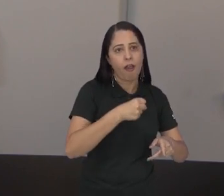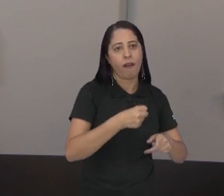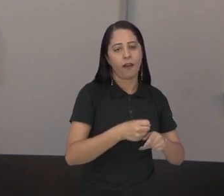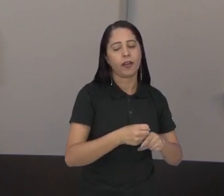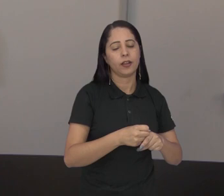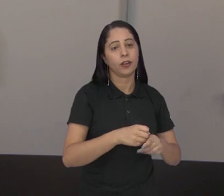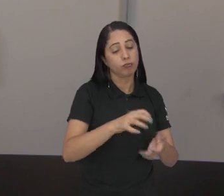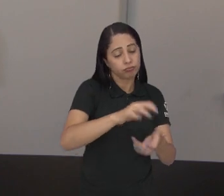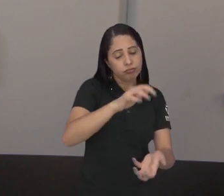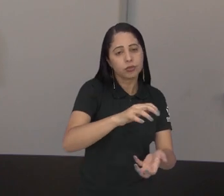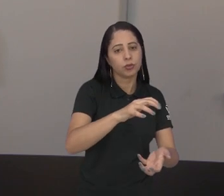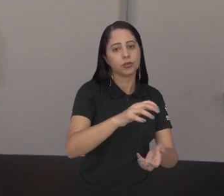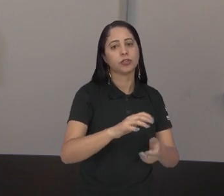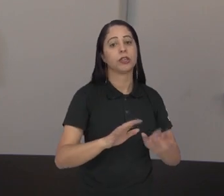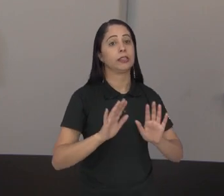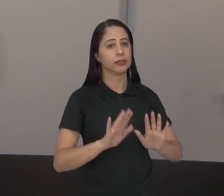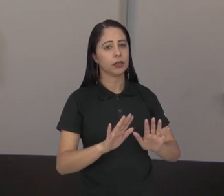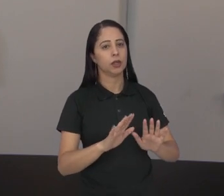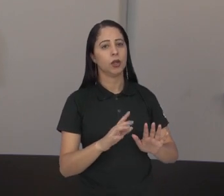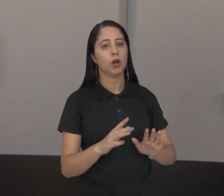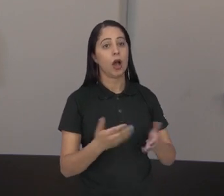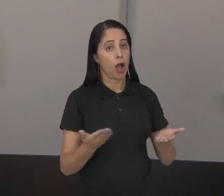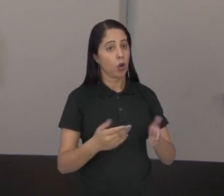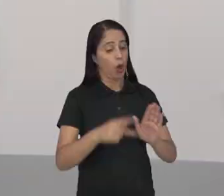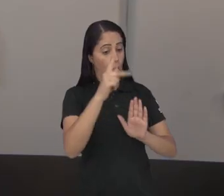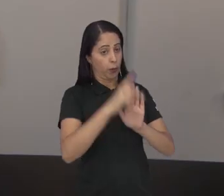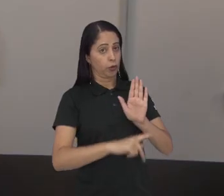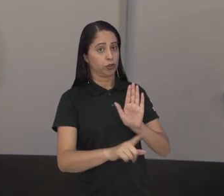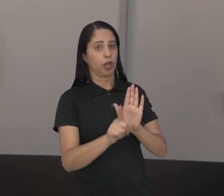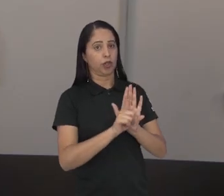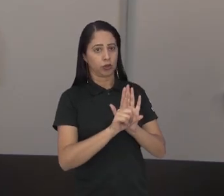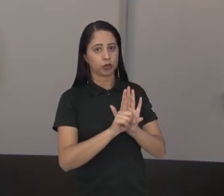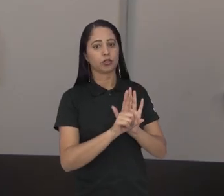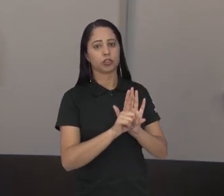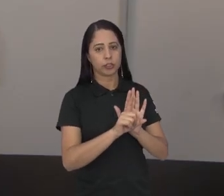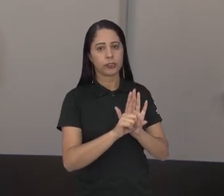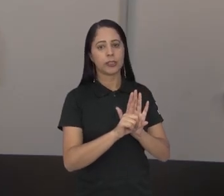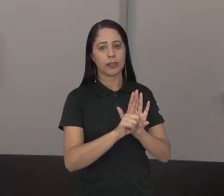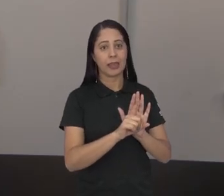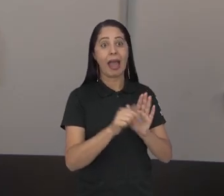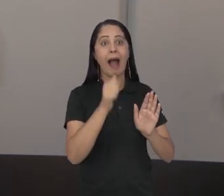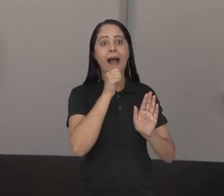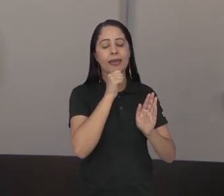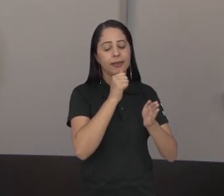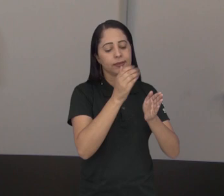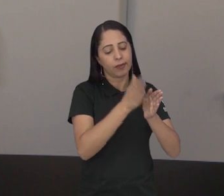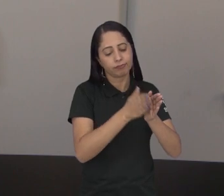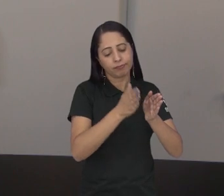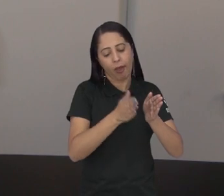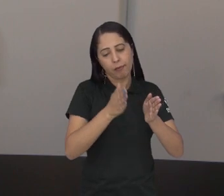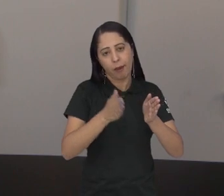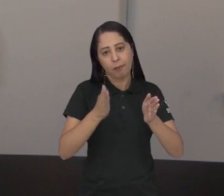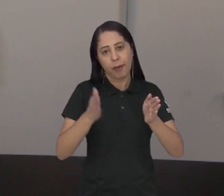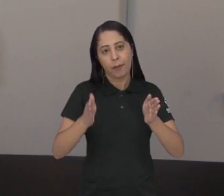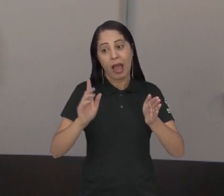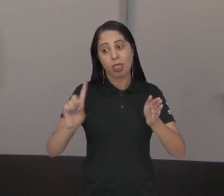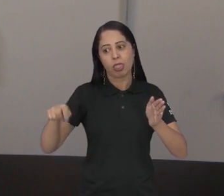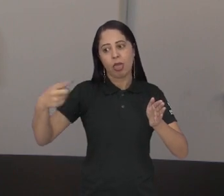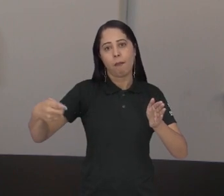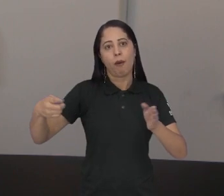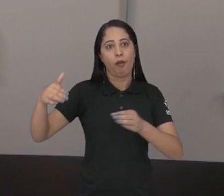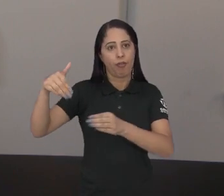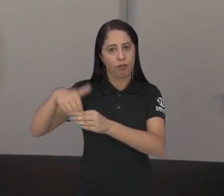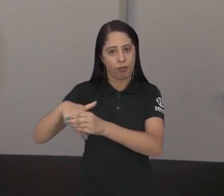no município também que parado com relação a esse problema nós também com o projeto de lei que está em tramitação